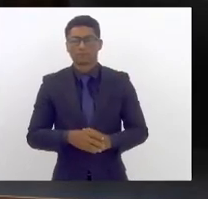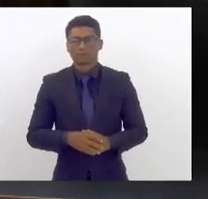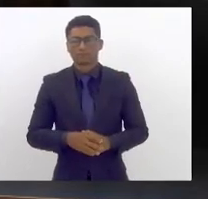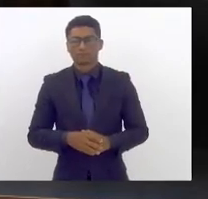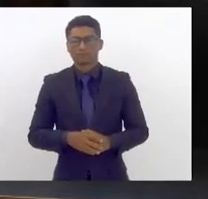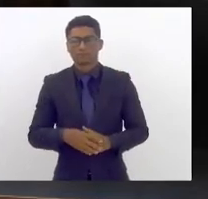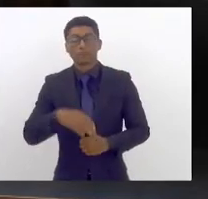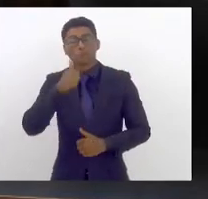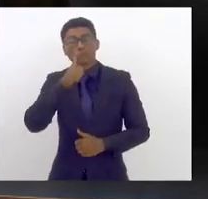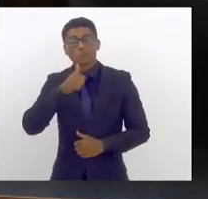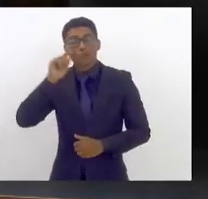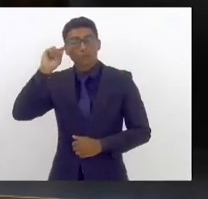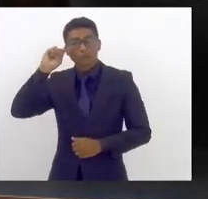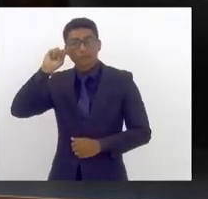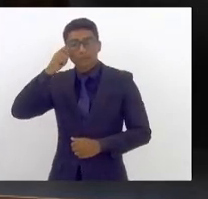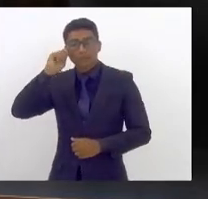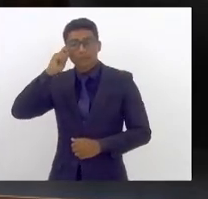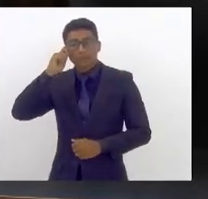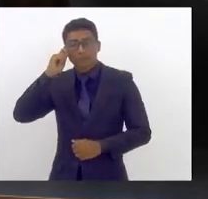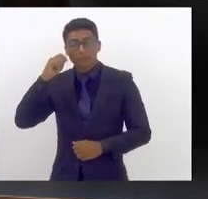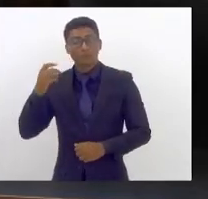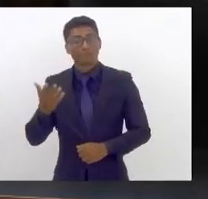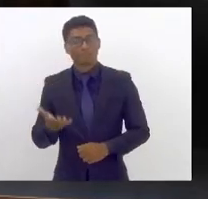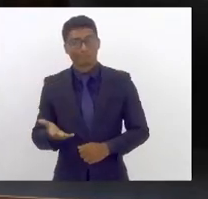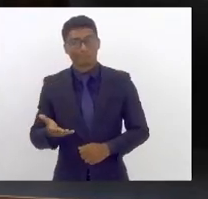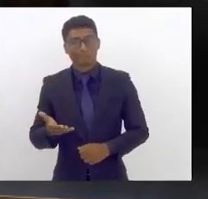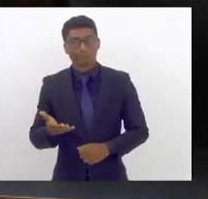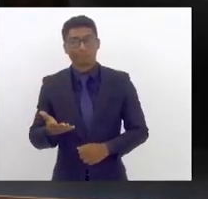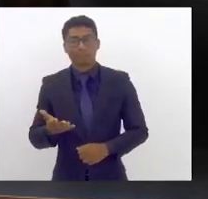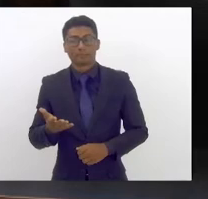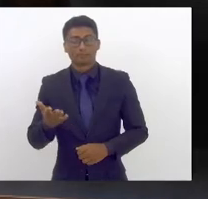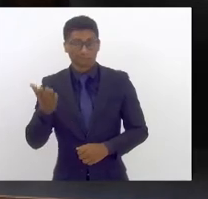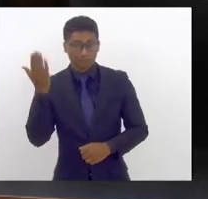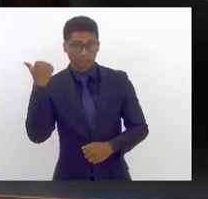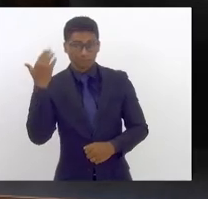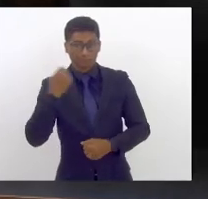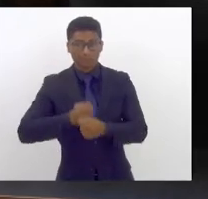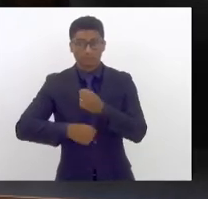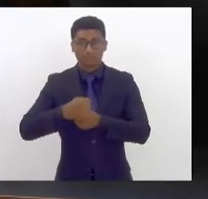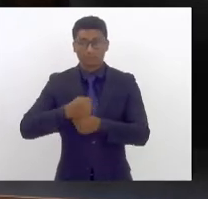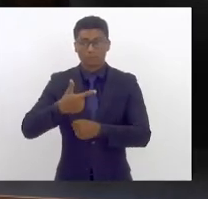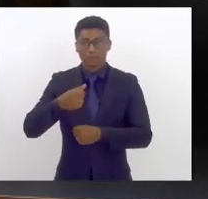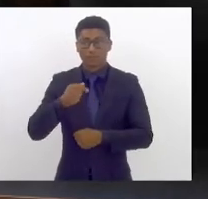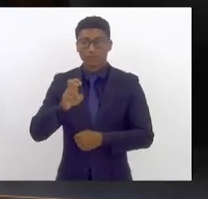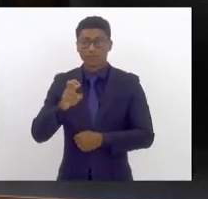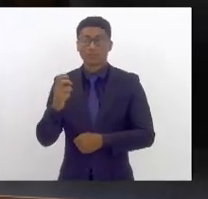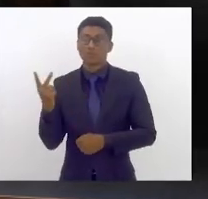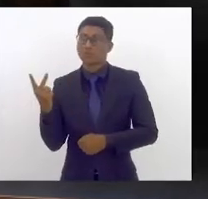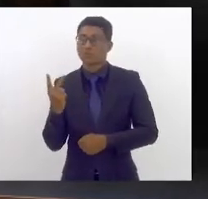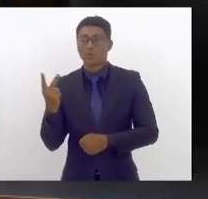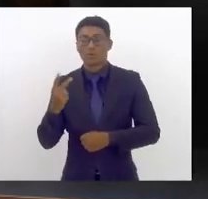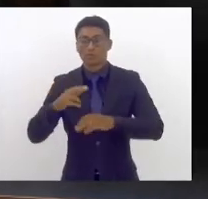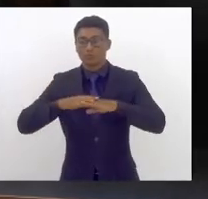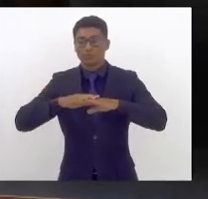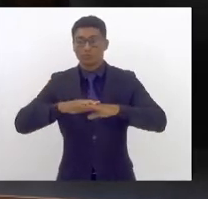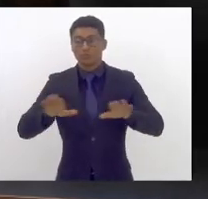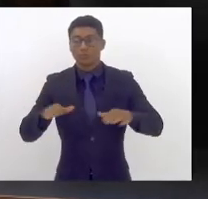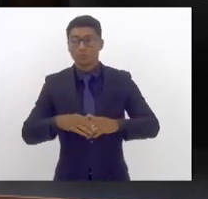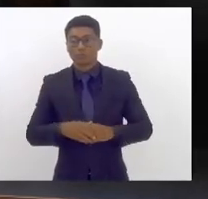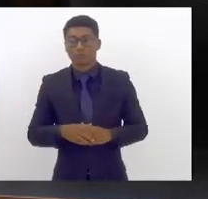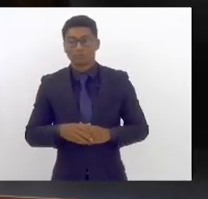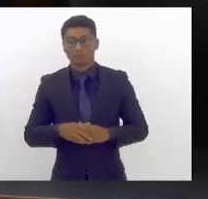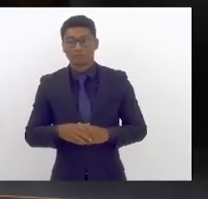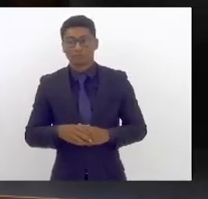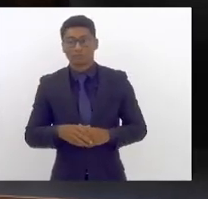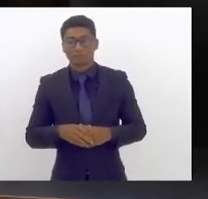mulher negra naquele naquele ano legislativo só havia que você que nos auto declaramos